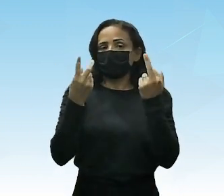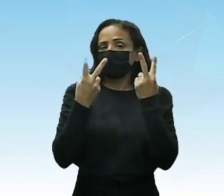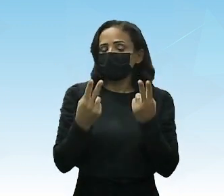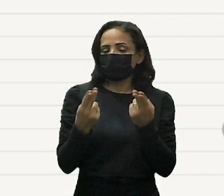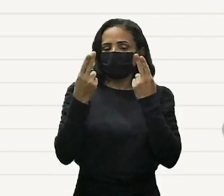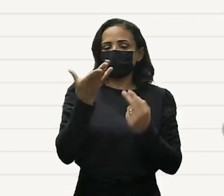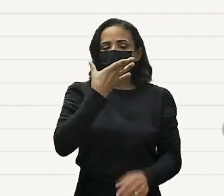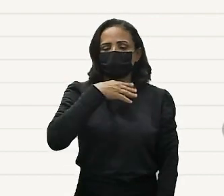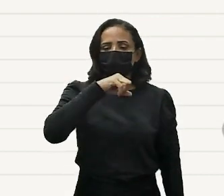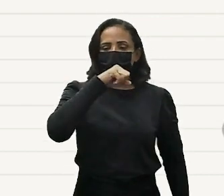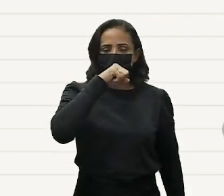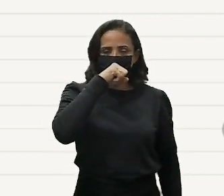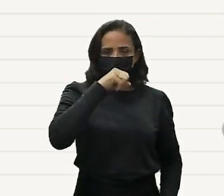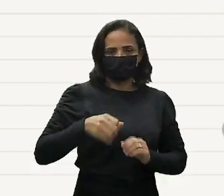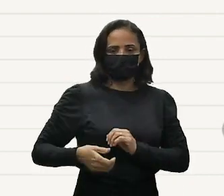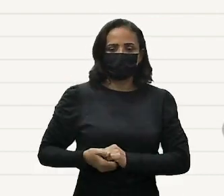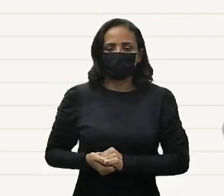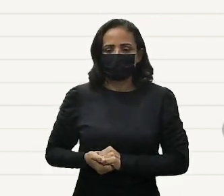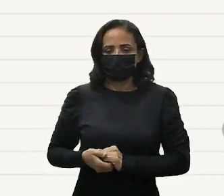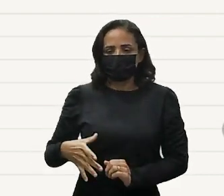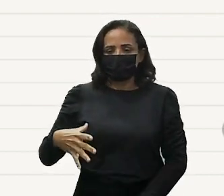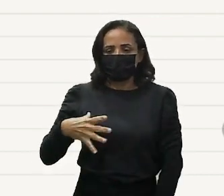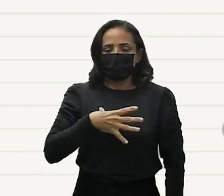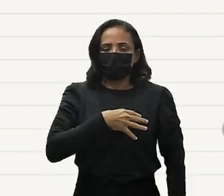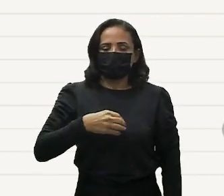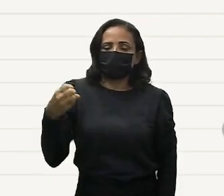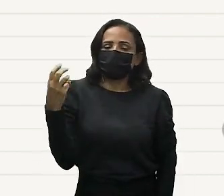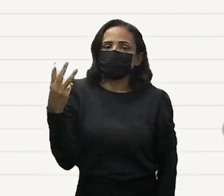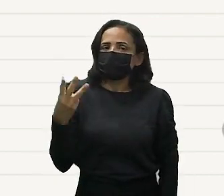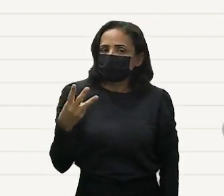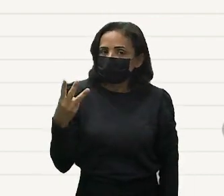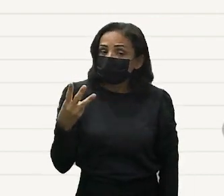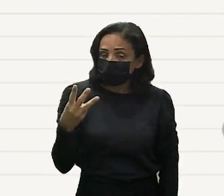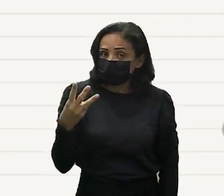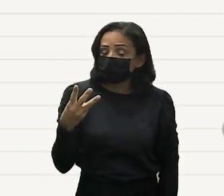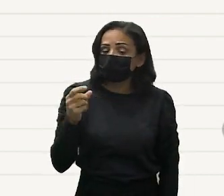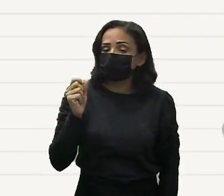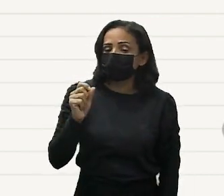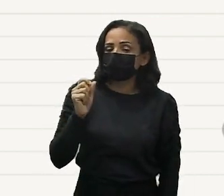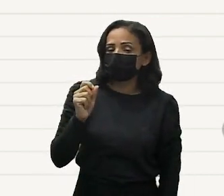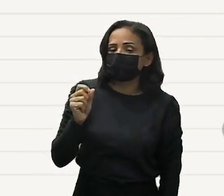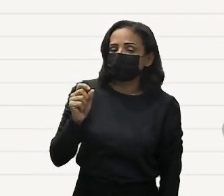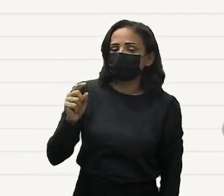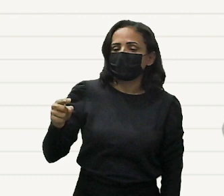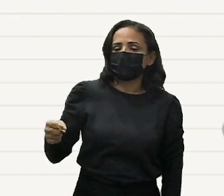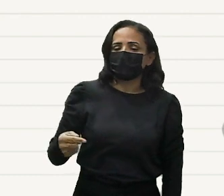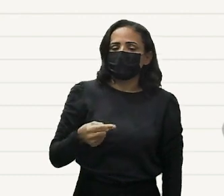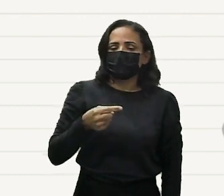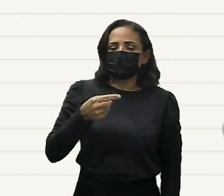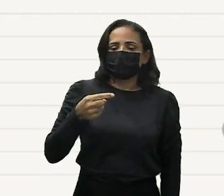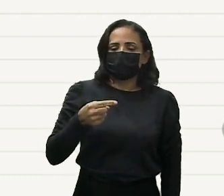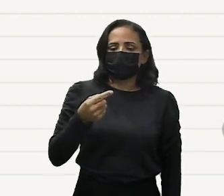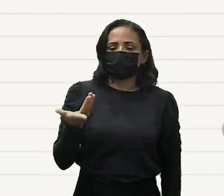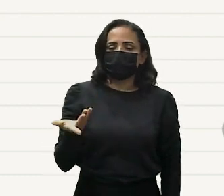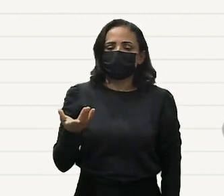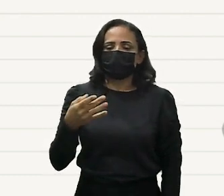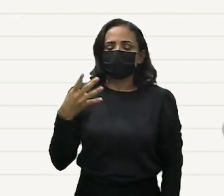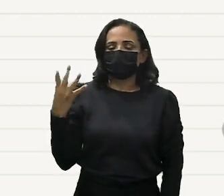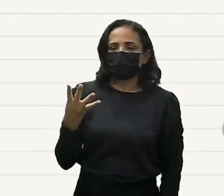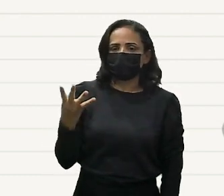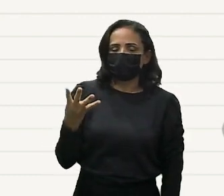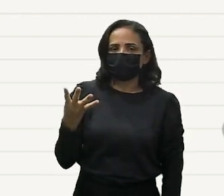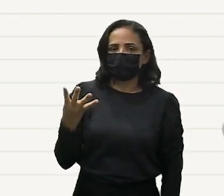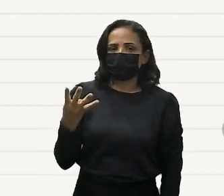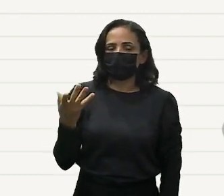O filho 3 nasceu negativo igual a mãe. E o filho 4 nasceu positivo igual o